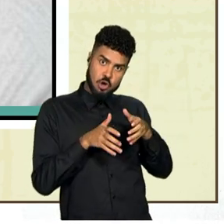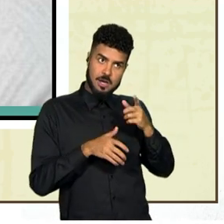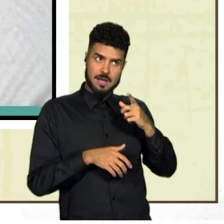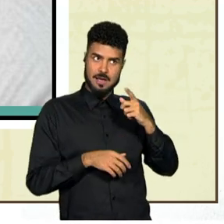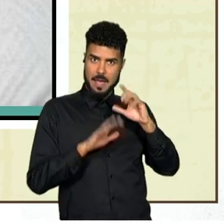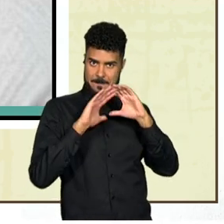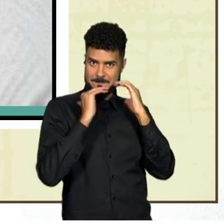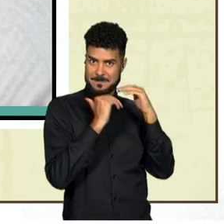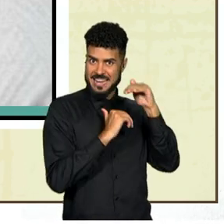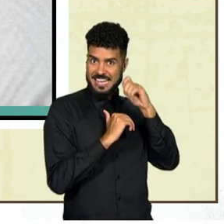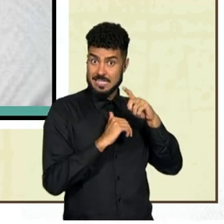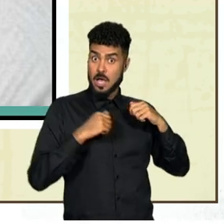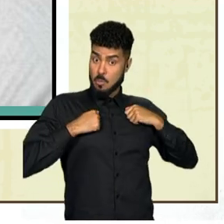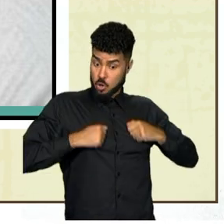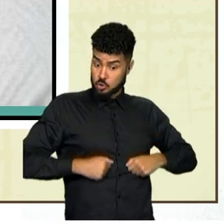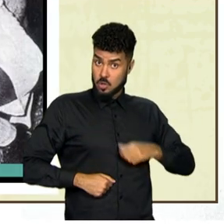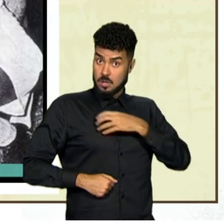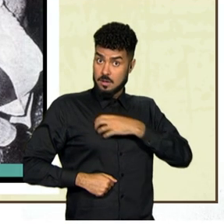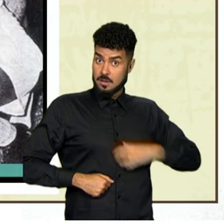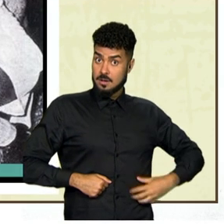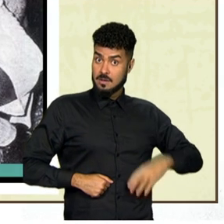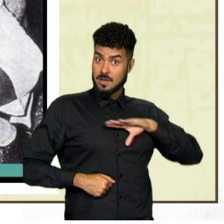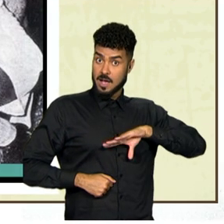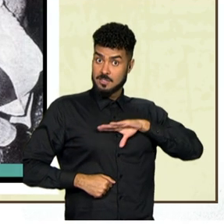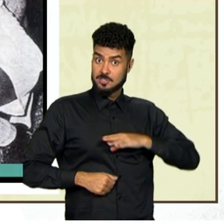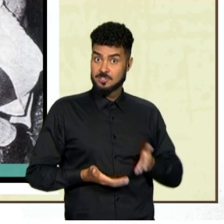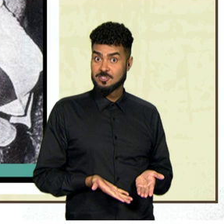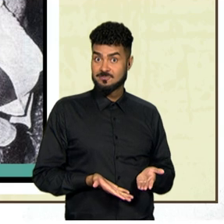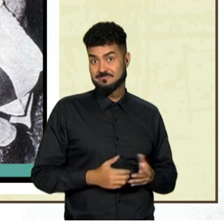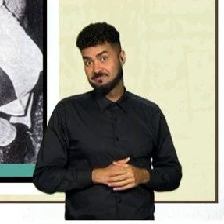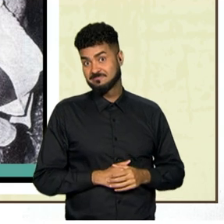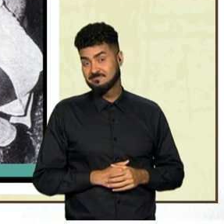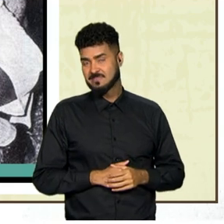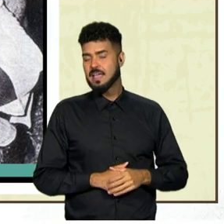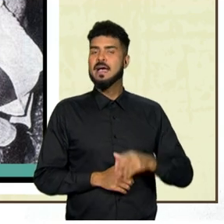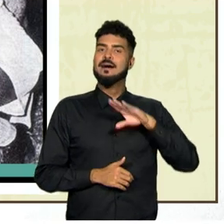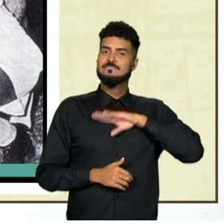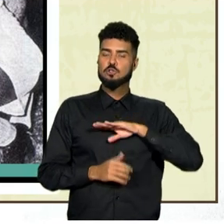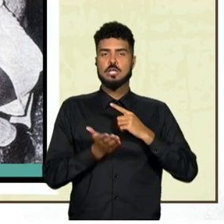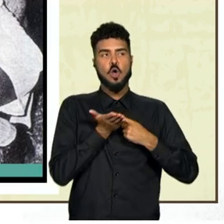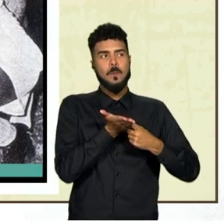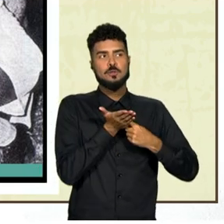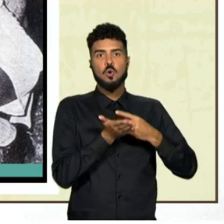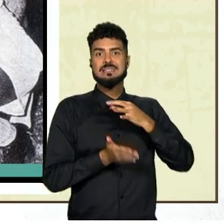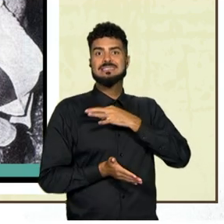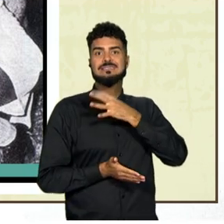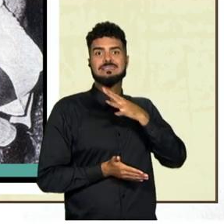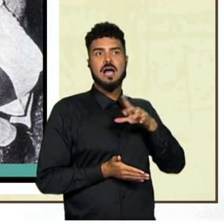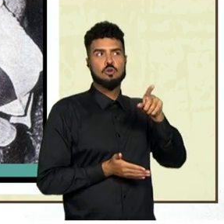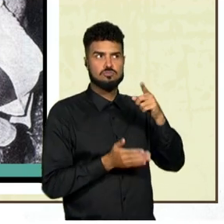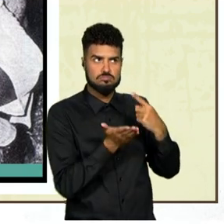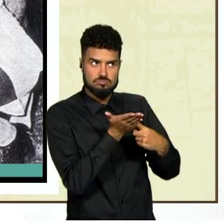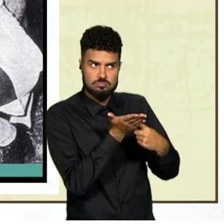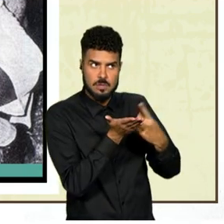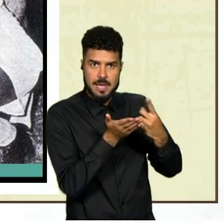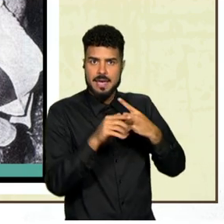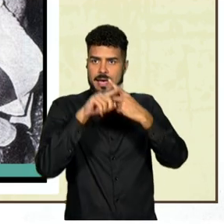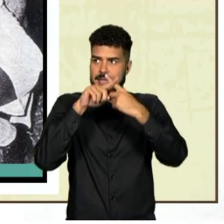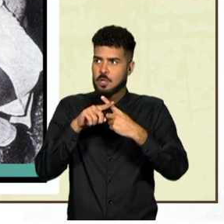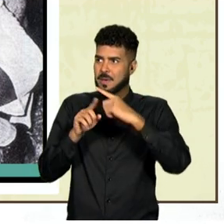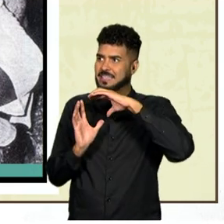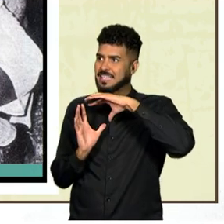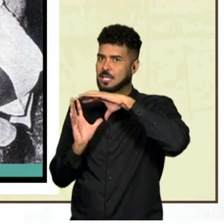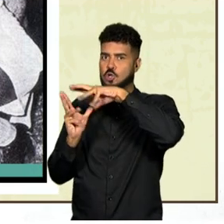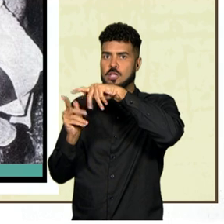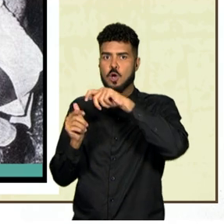Vasco, que o rei do futebol vai estrear. O Vasco realizou um combinado com o Santos para a disputa do torneio